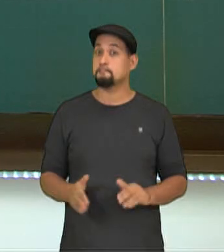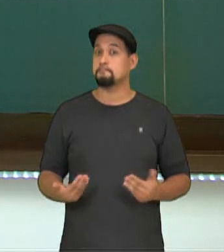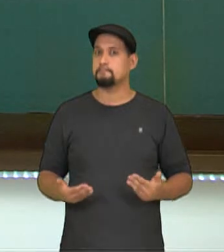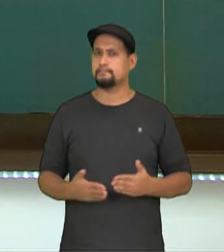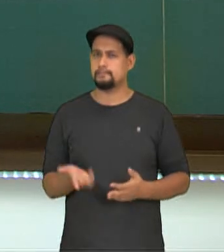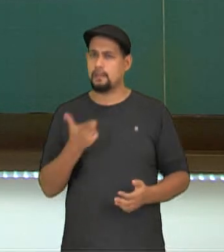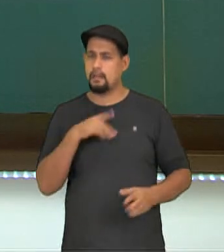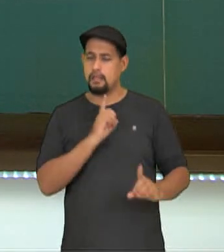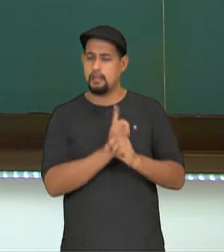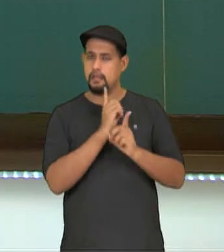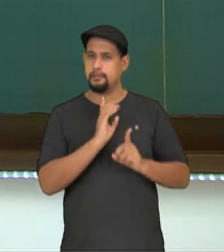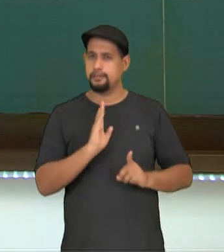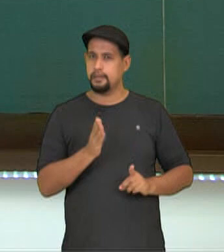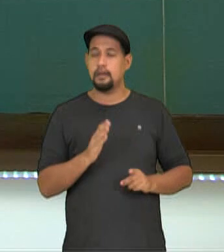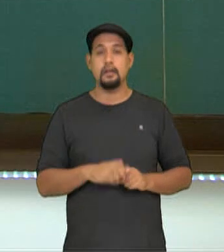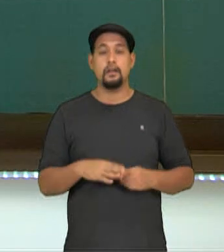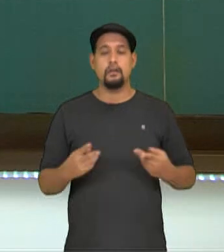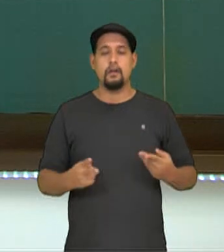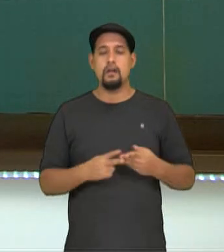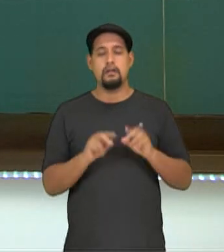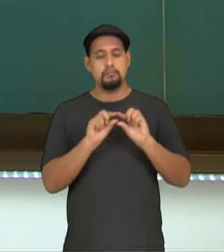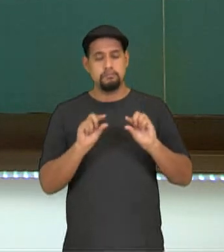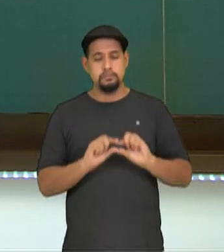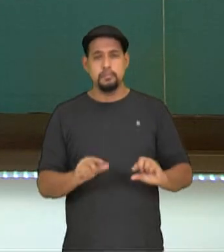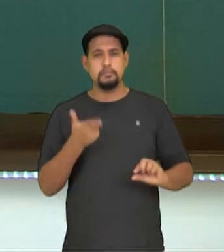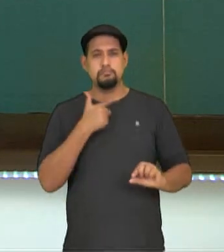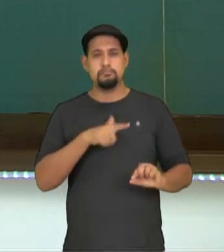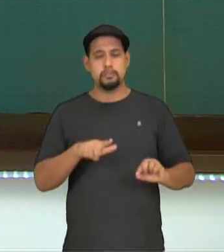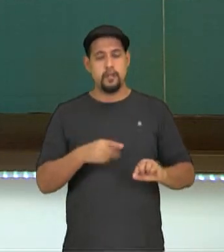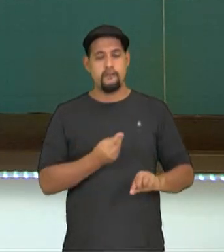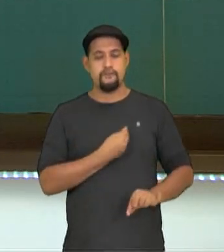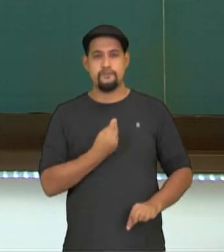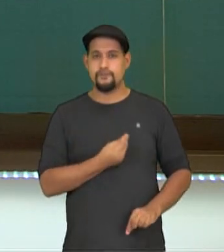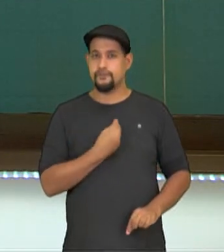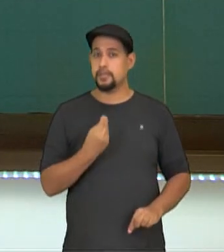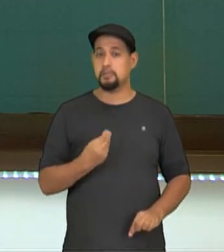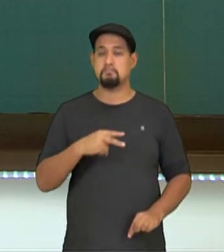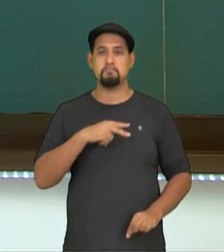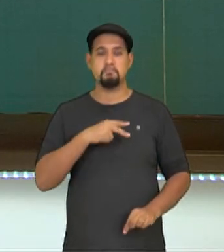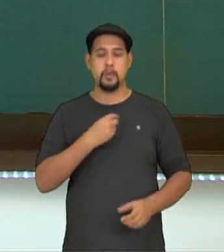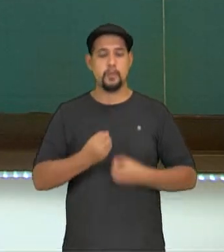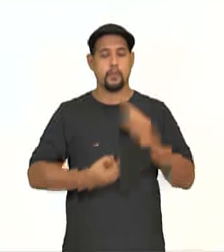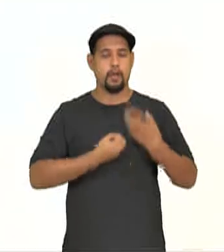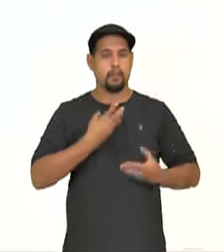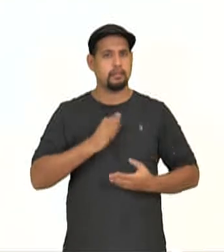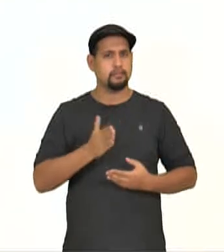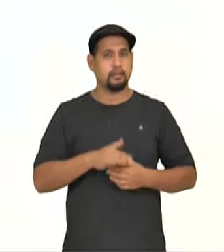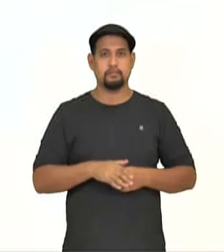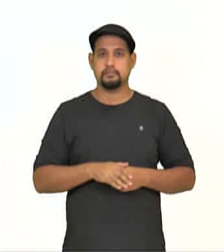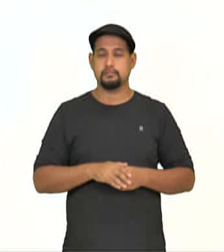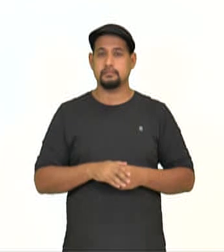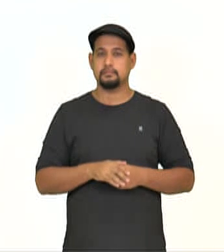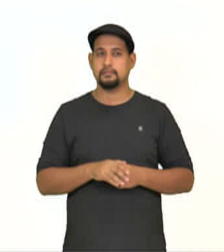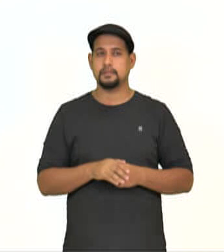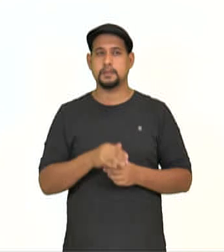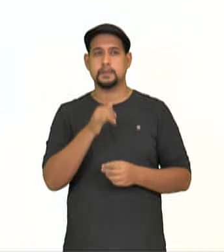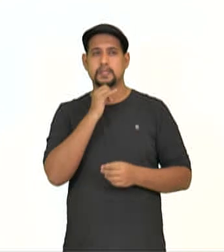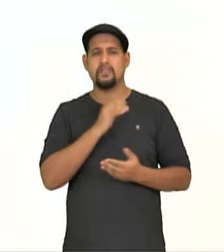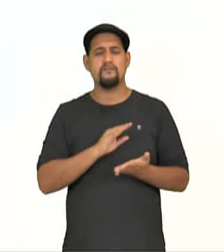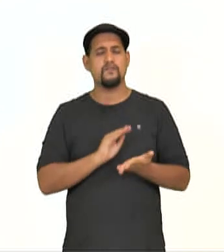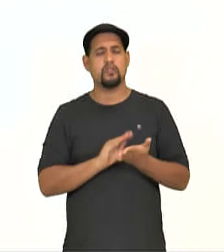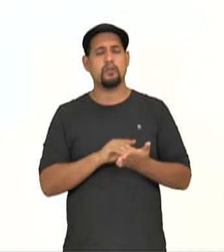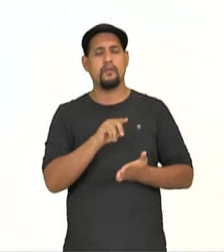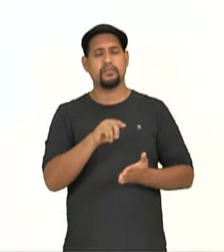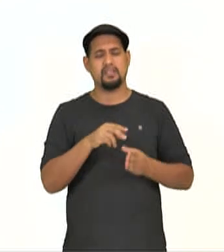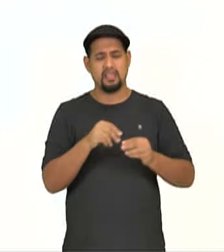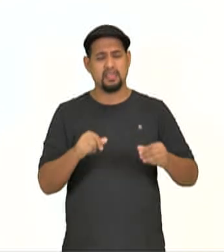Então, conseguiu localizar em quais versos eu encontro influências da vida pessoal do poeta? Faltou-te a ti na terra